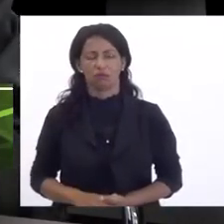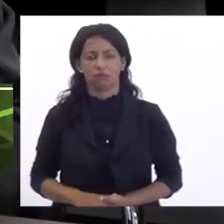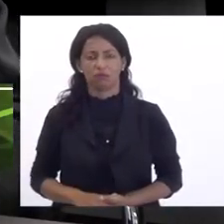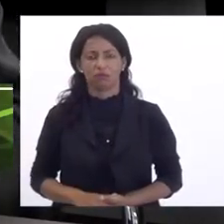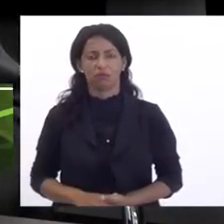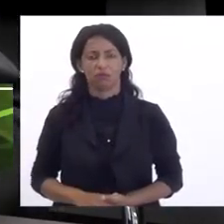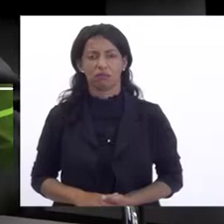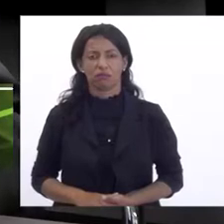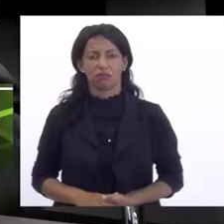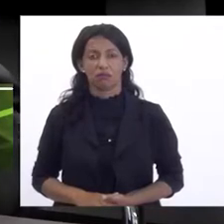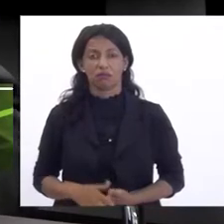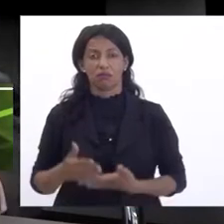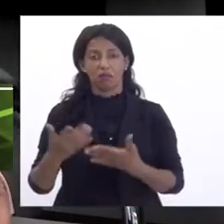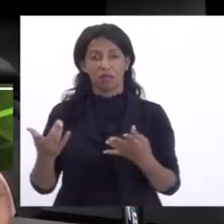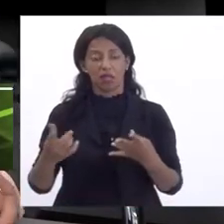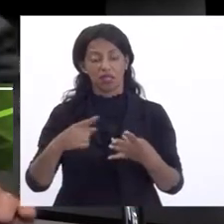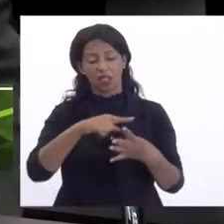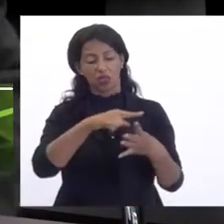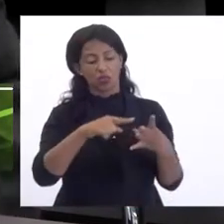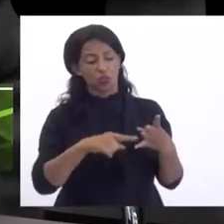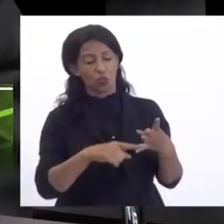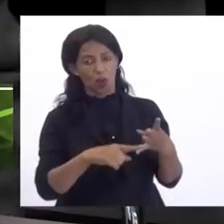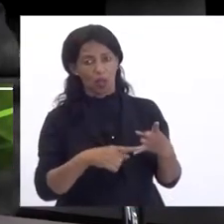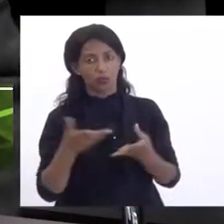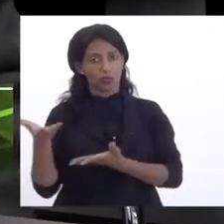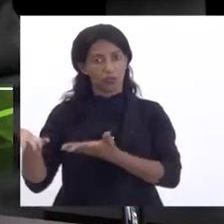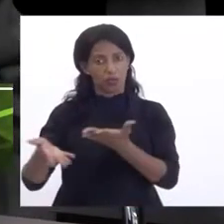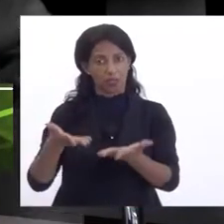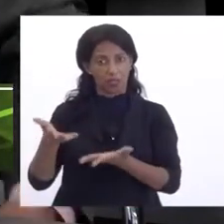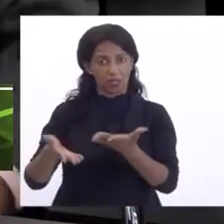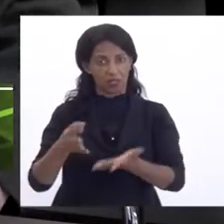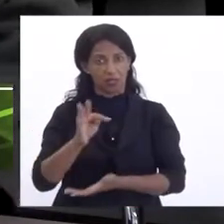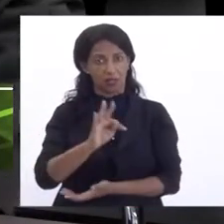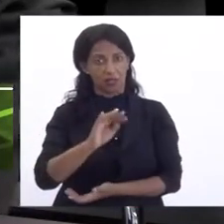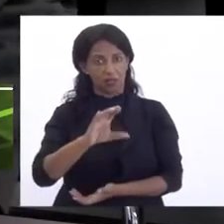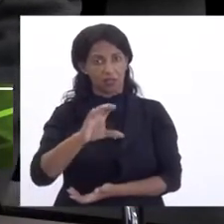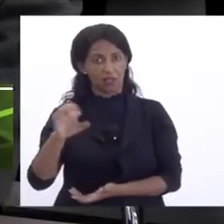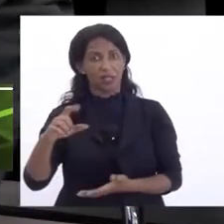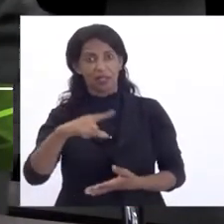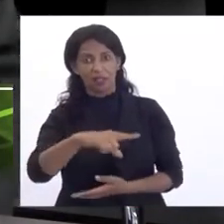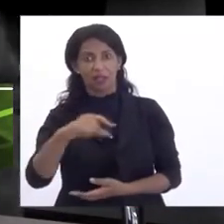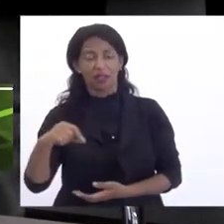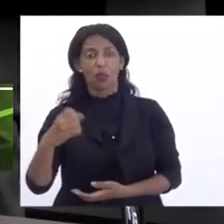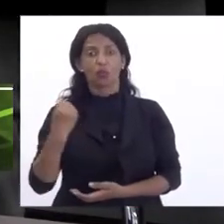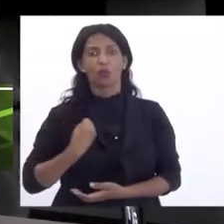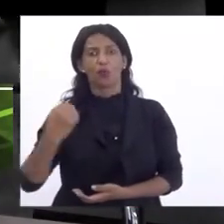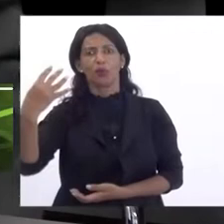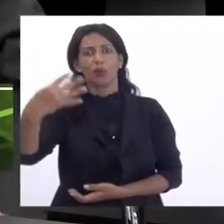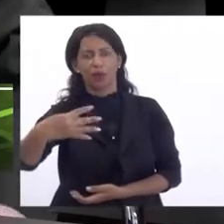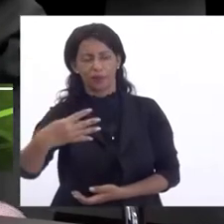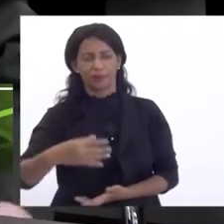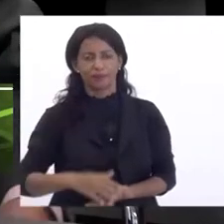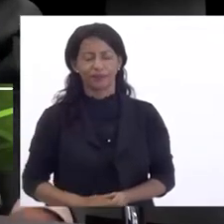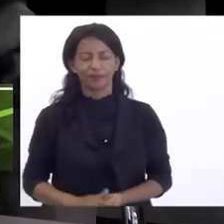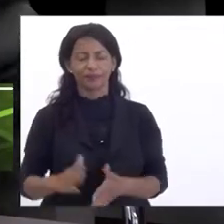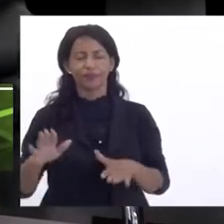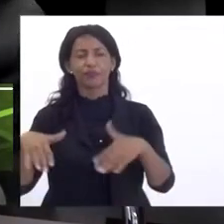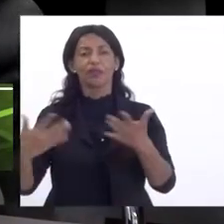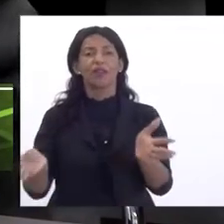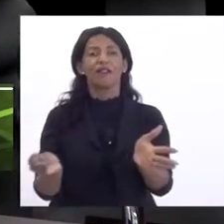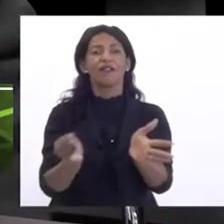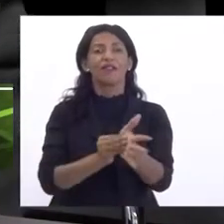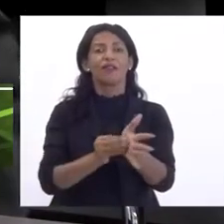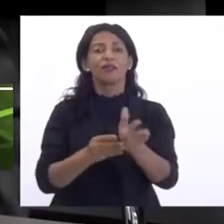Diante, dentre as quatro irregularidades que tratou o relatório do Tribunal de Contas, quero destacar o número 4, quanto à falta